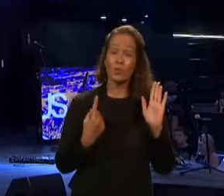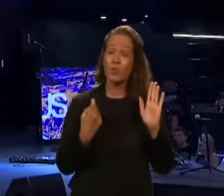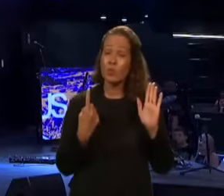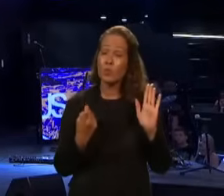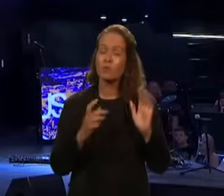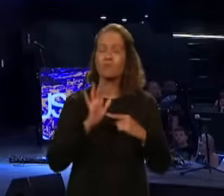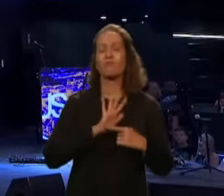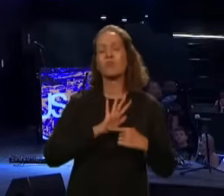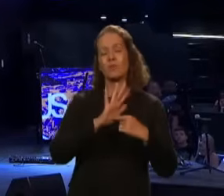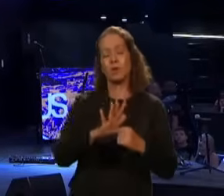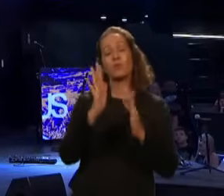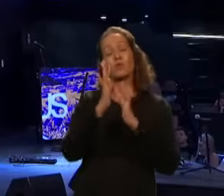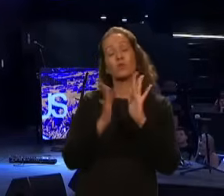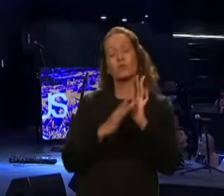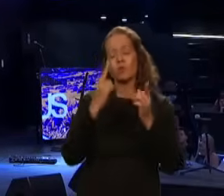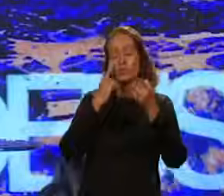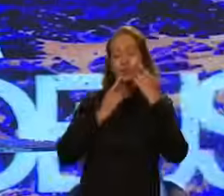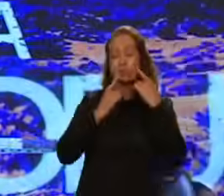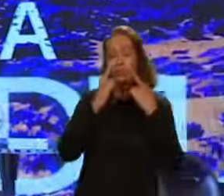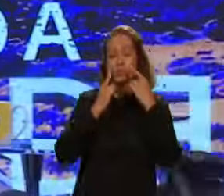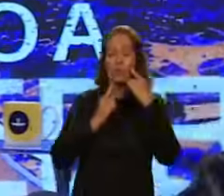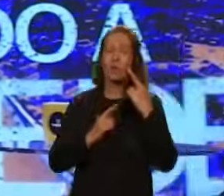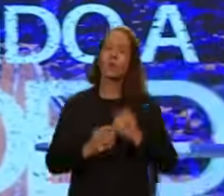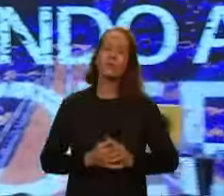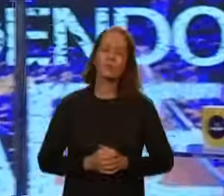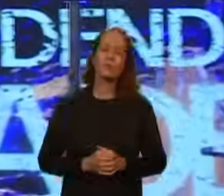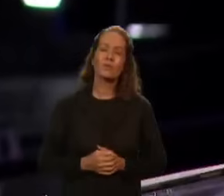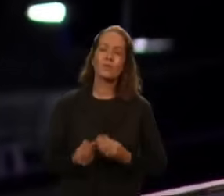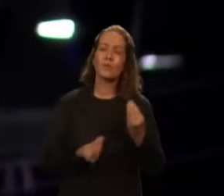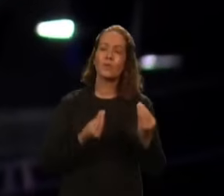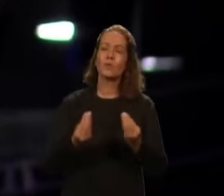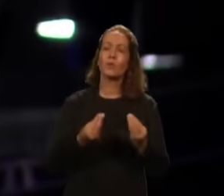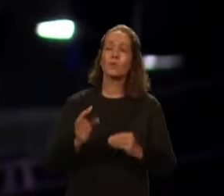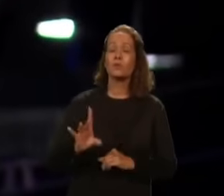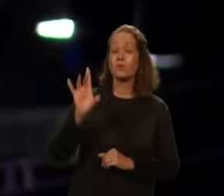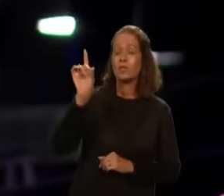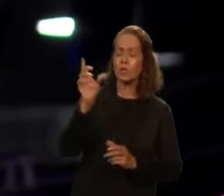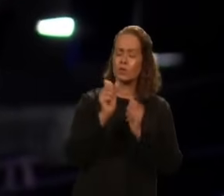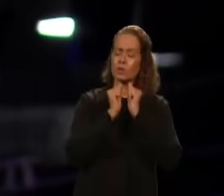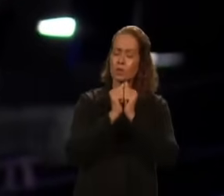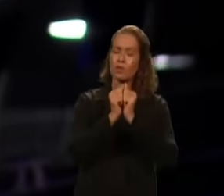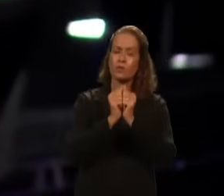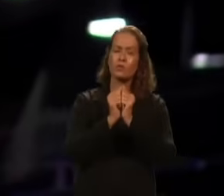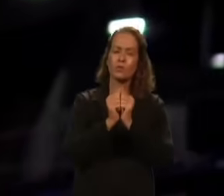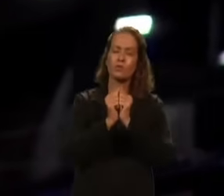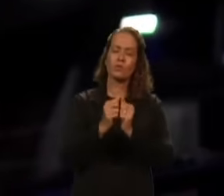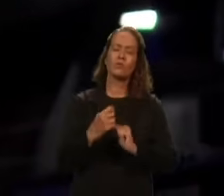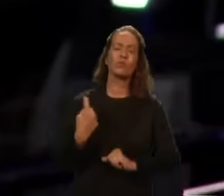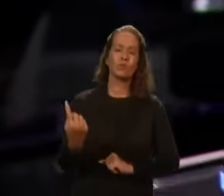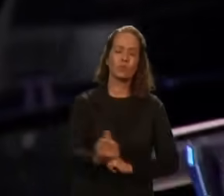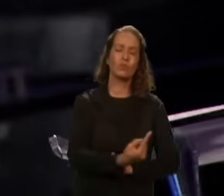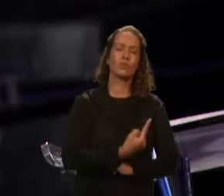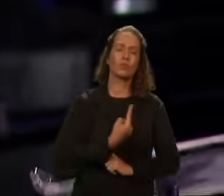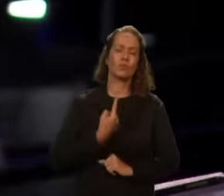que mostra o quanto Deus está envolvido naquilo que os seus filhos vivem.